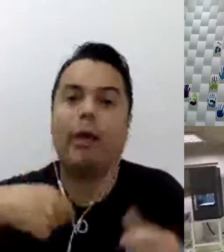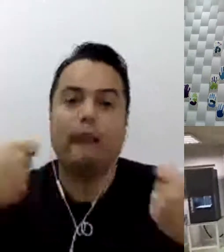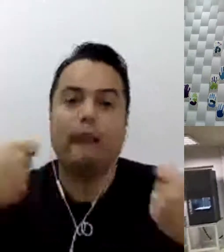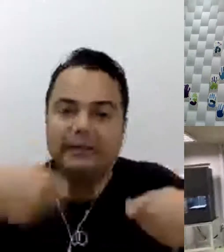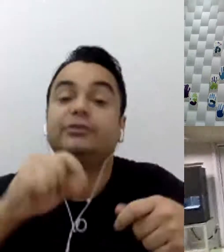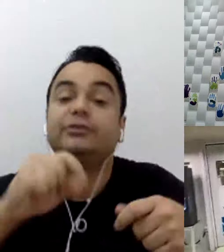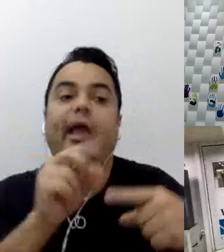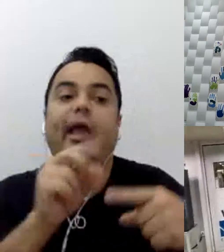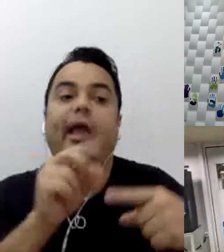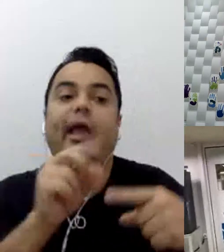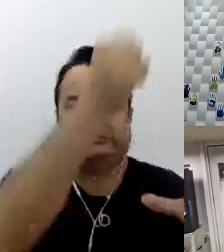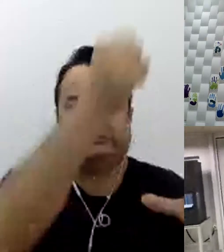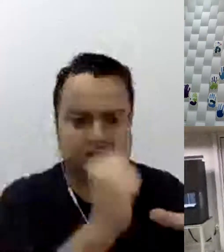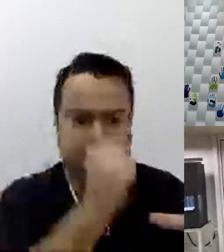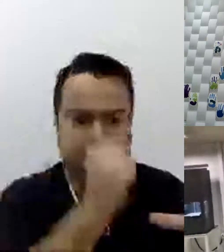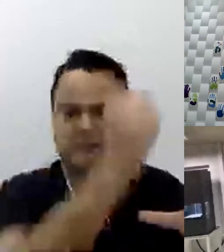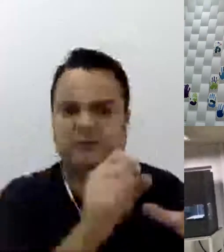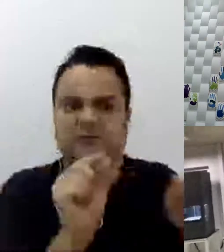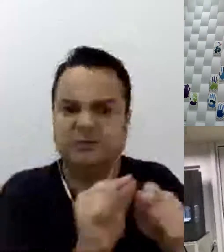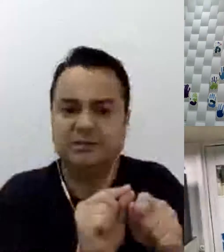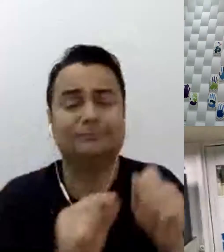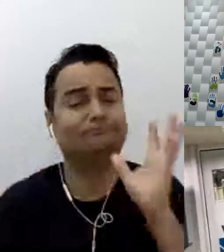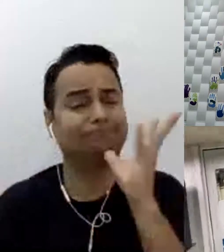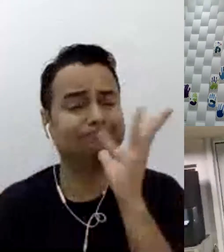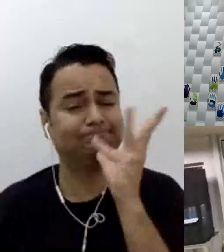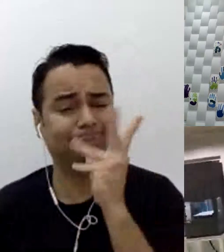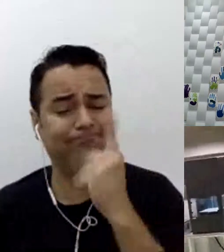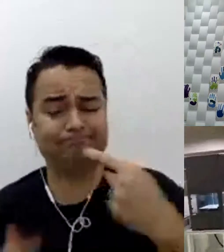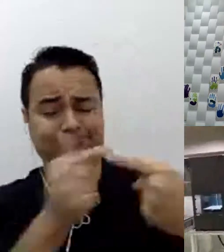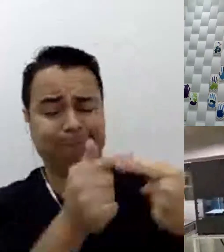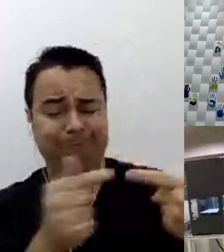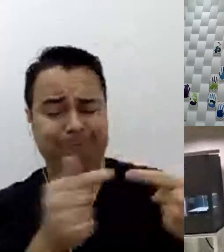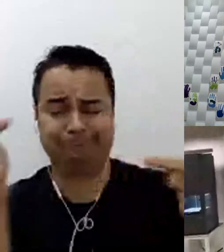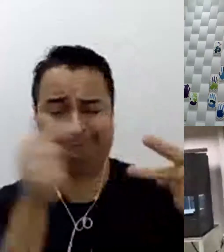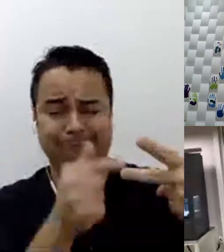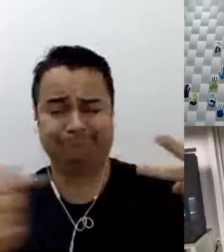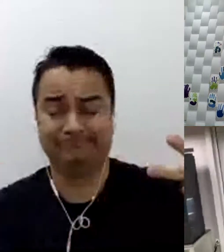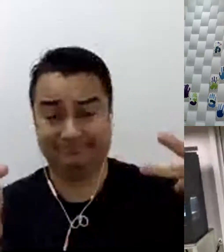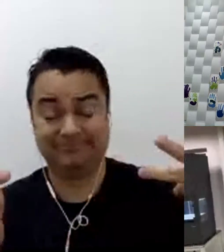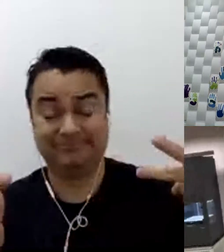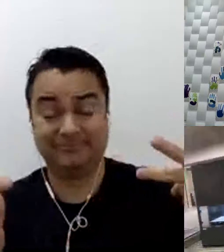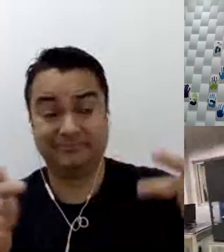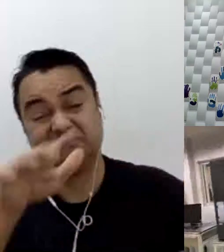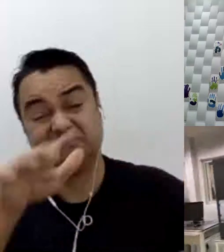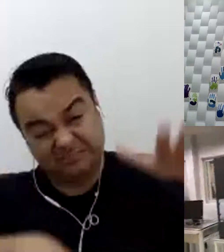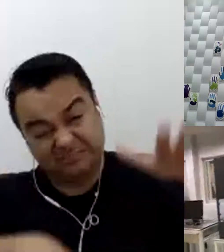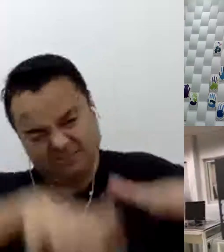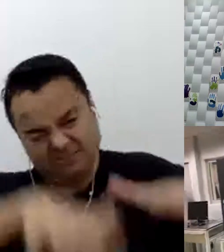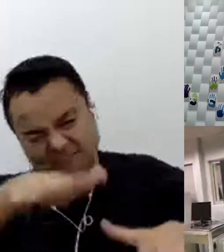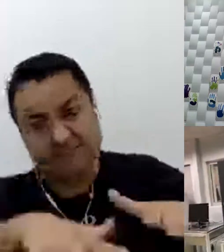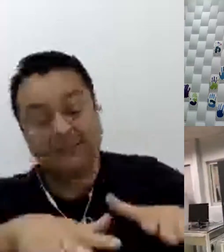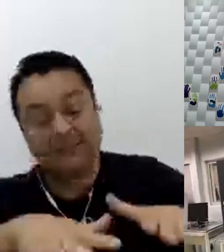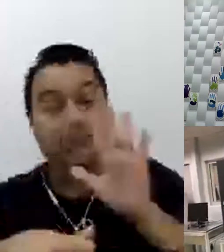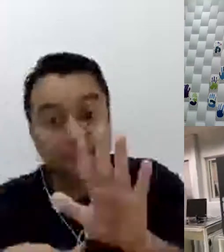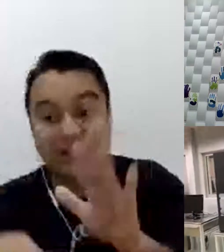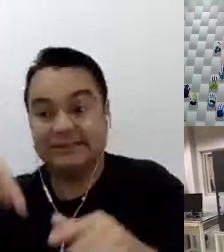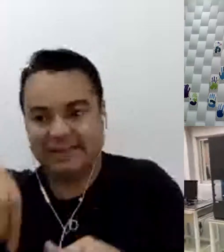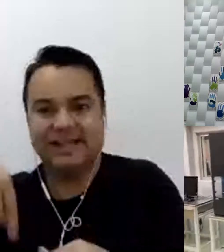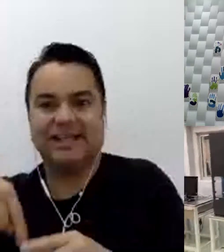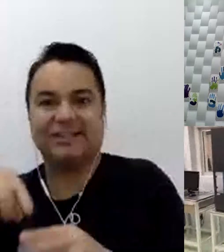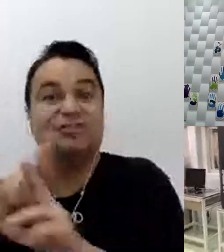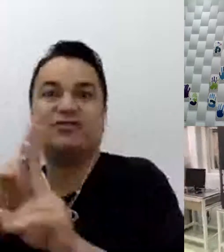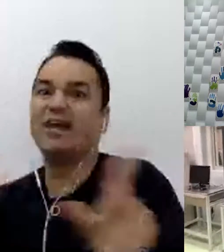retífica, e isso iria levar um tempo, uma semana, 2 semanas, né, dependendo de todo o conceito. Com manufatura aditiva, a